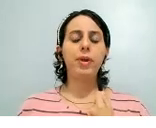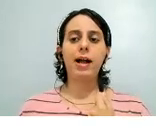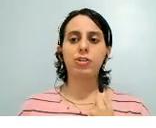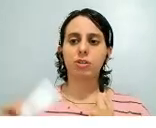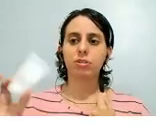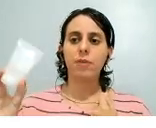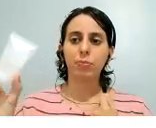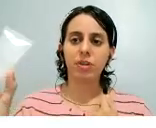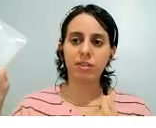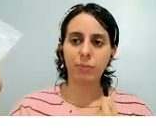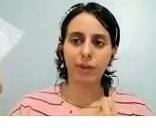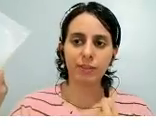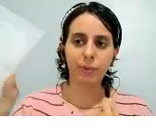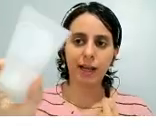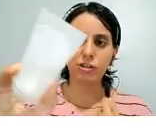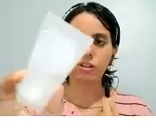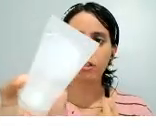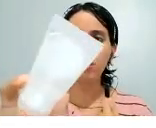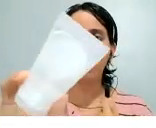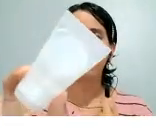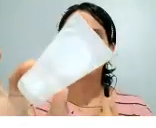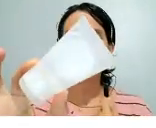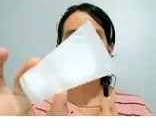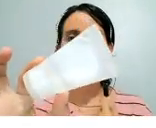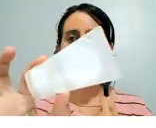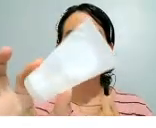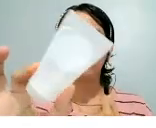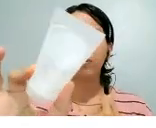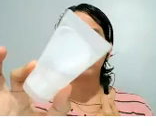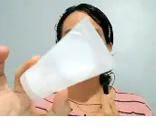muito práticas. Por exemplo, essa embalagem aqui, ó,